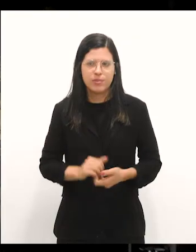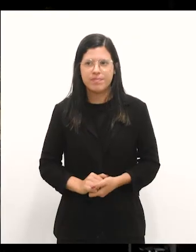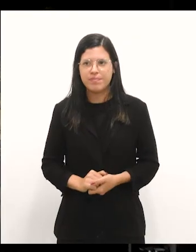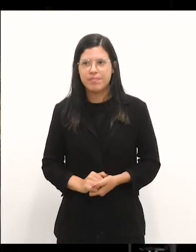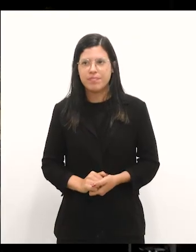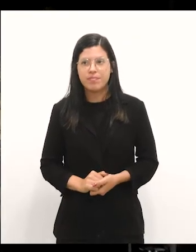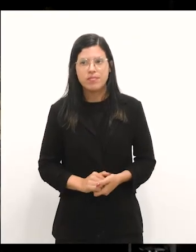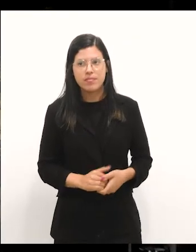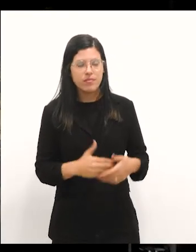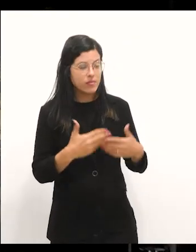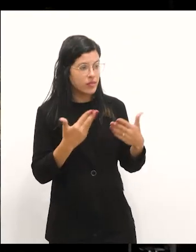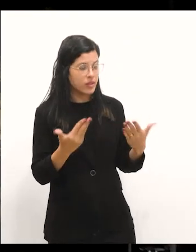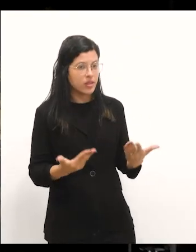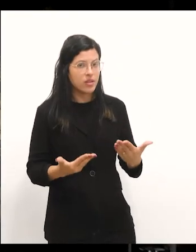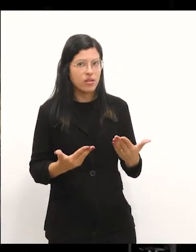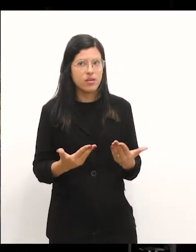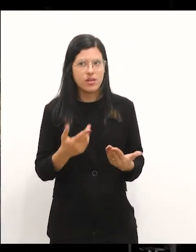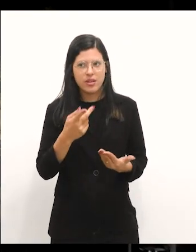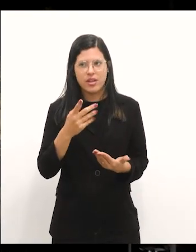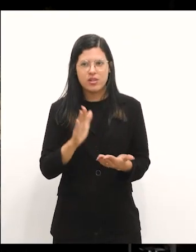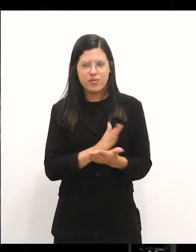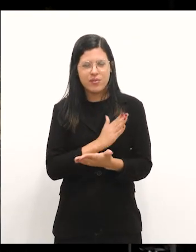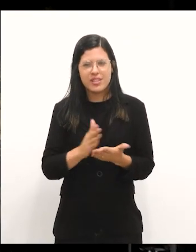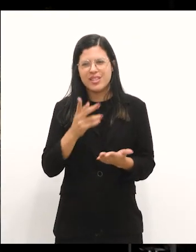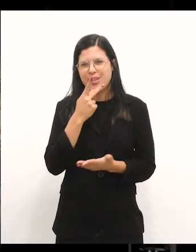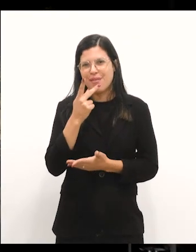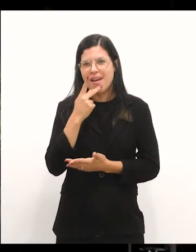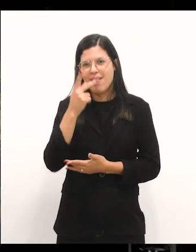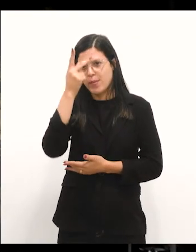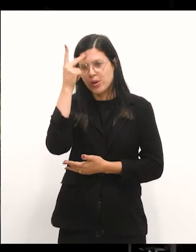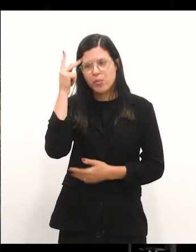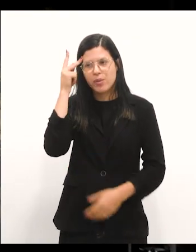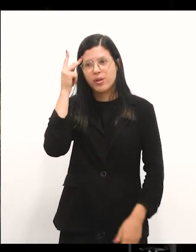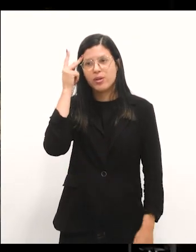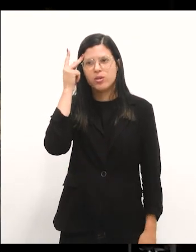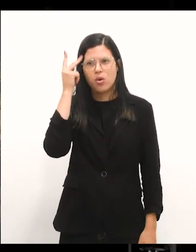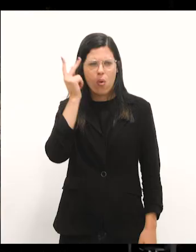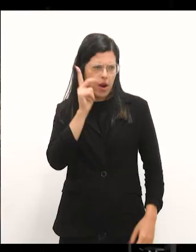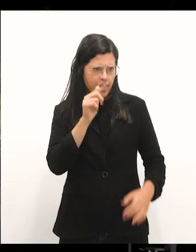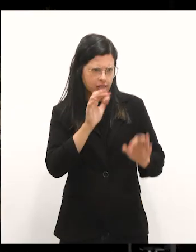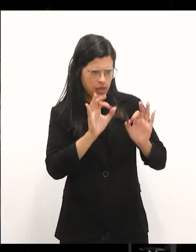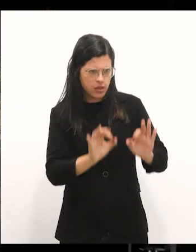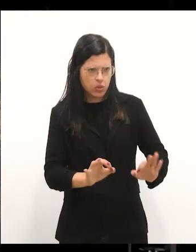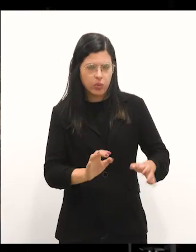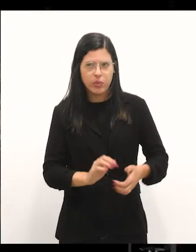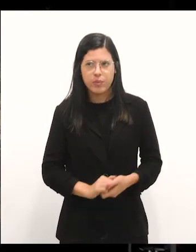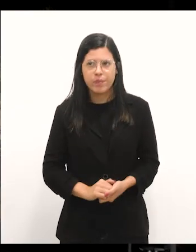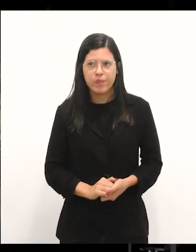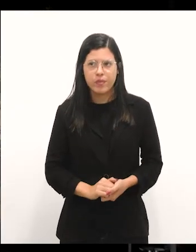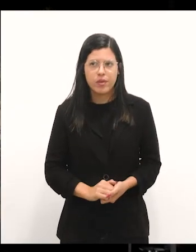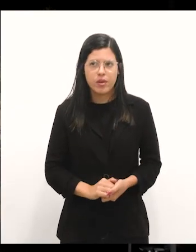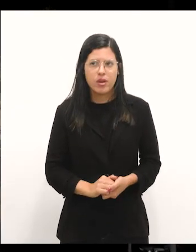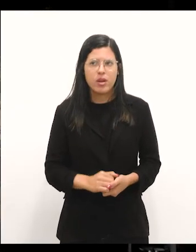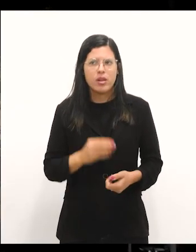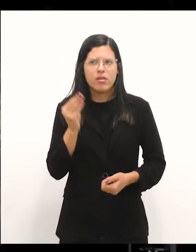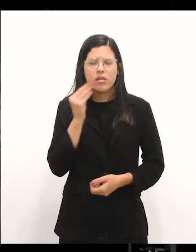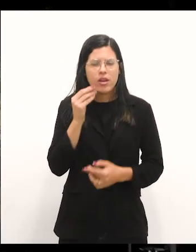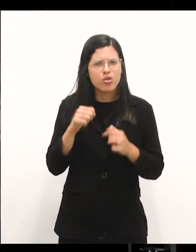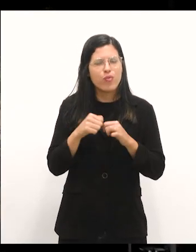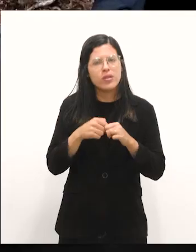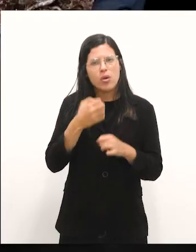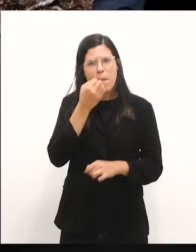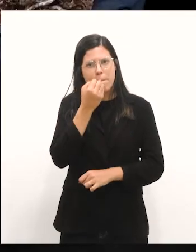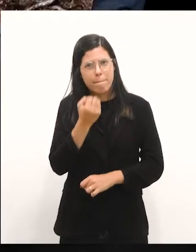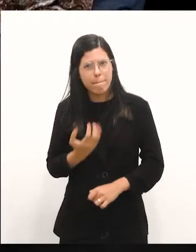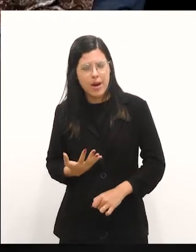Terra. Então, aquilo que nós costumamos falar para as pessoas seria o certo. Busque fazer o